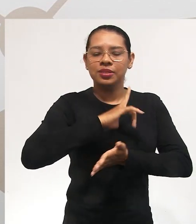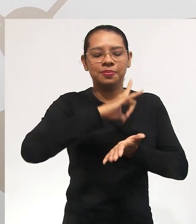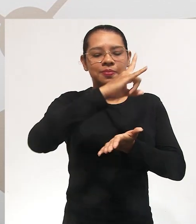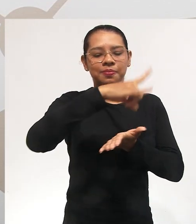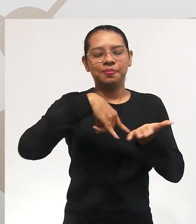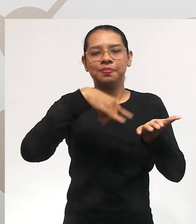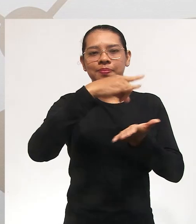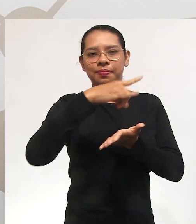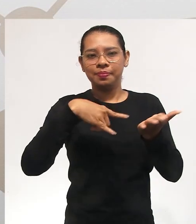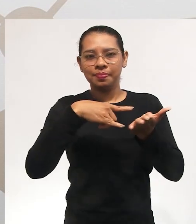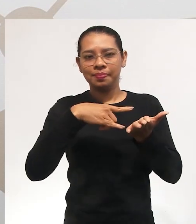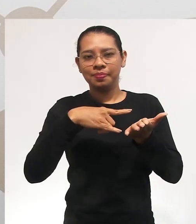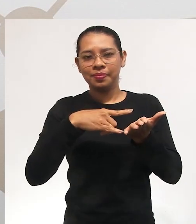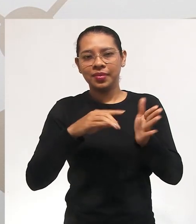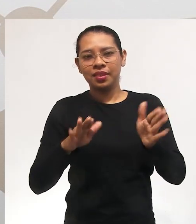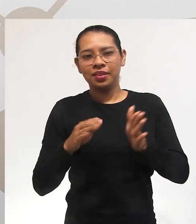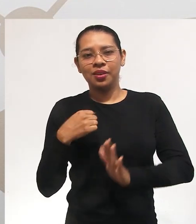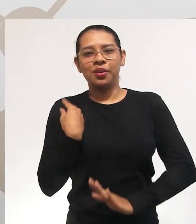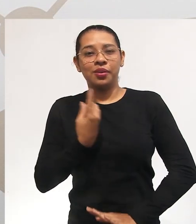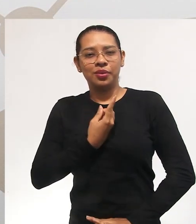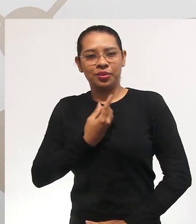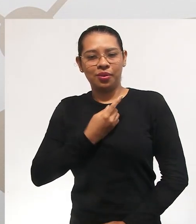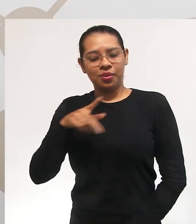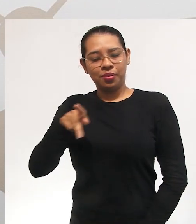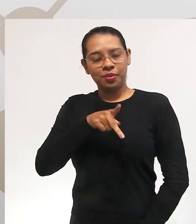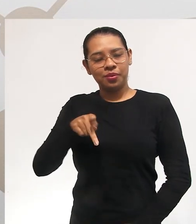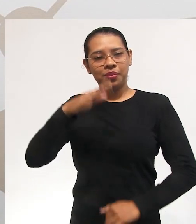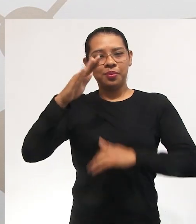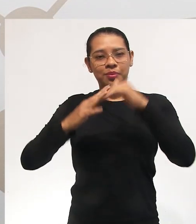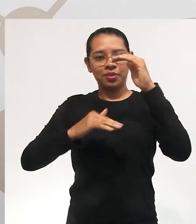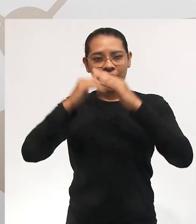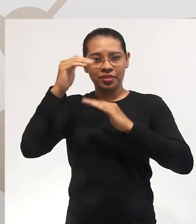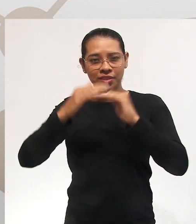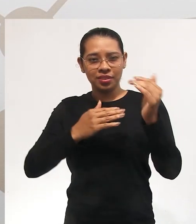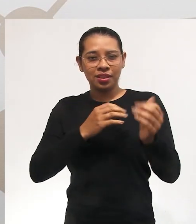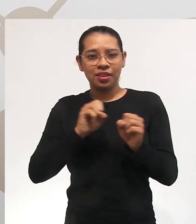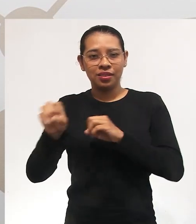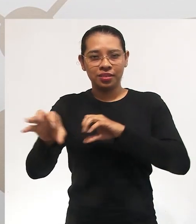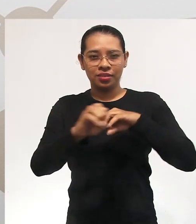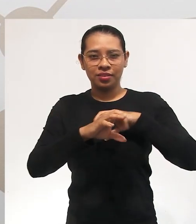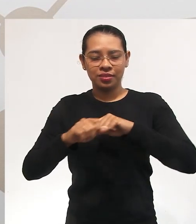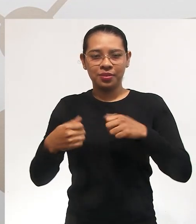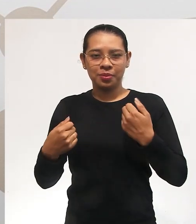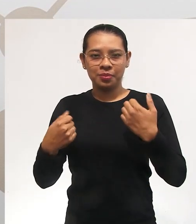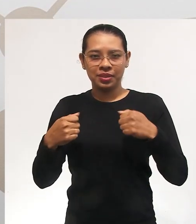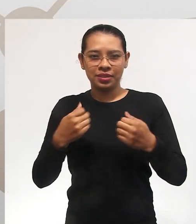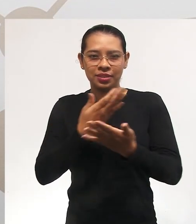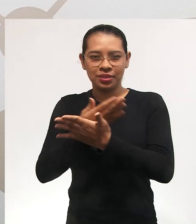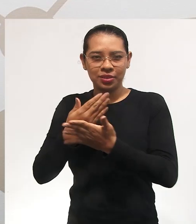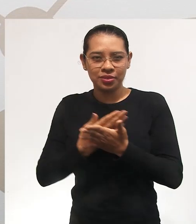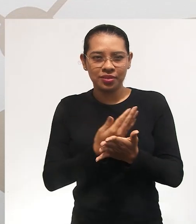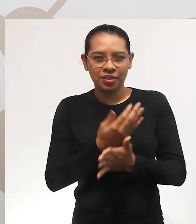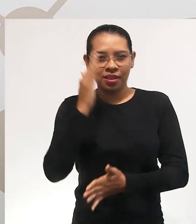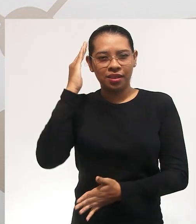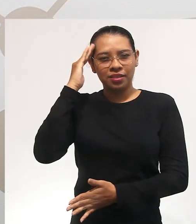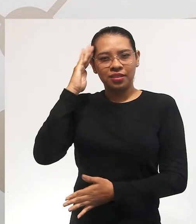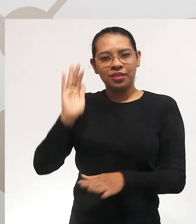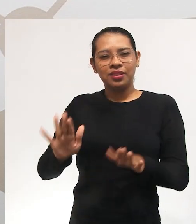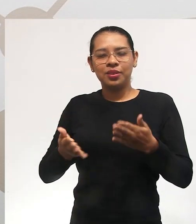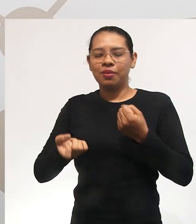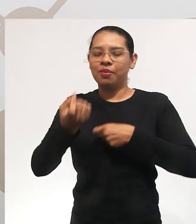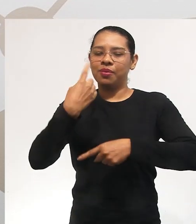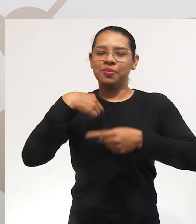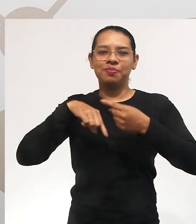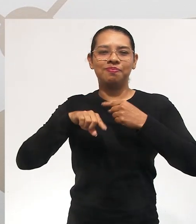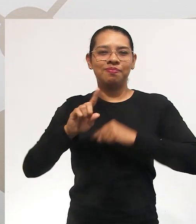esses documentos, e é interessante a gente, enquanto profissional da educação, também se apropriar dessas discussões. E uma mensagem é